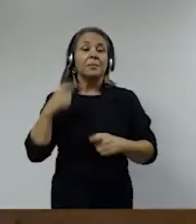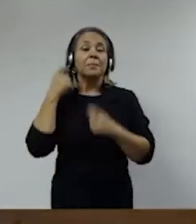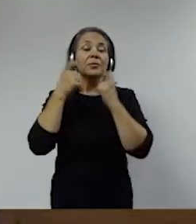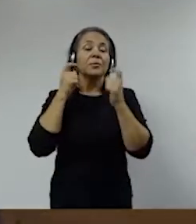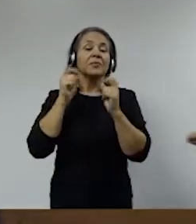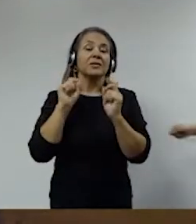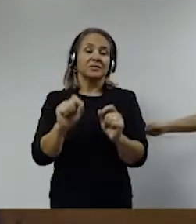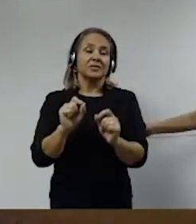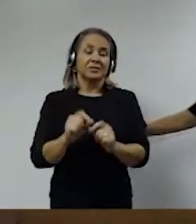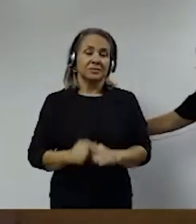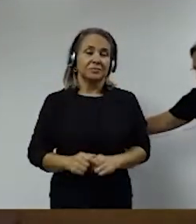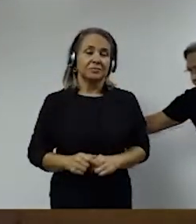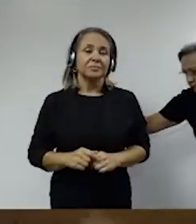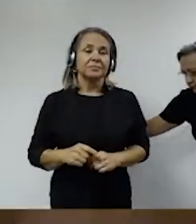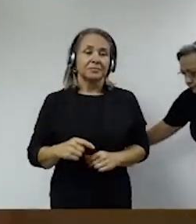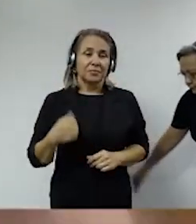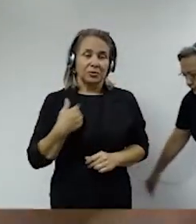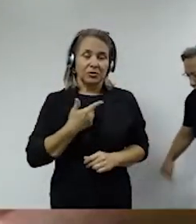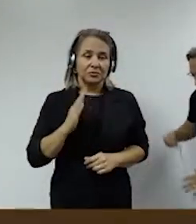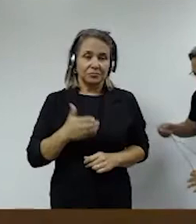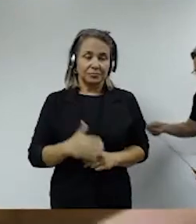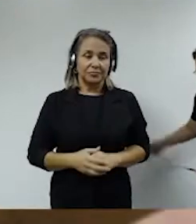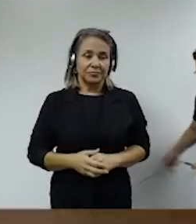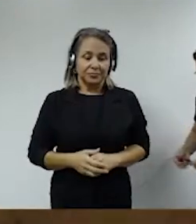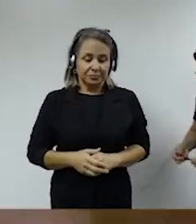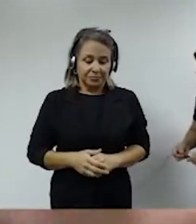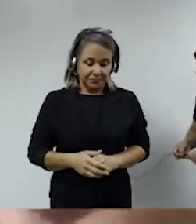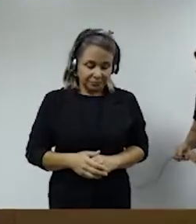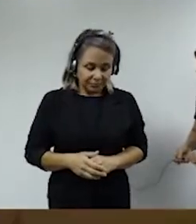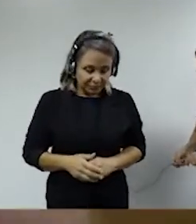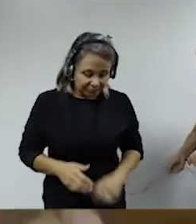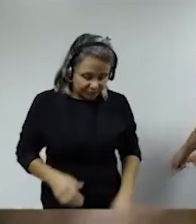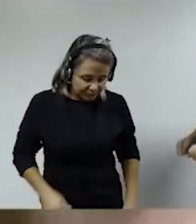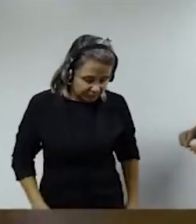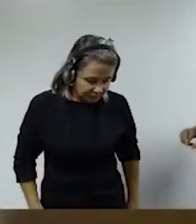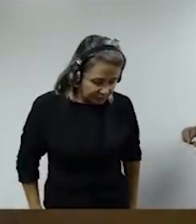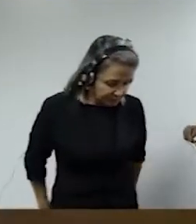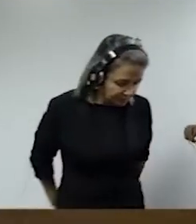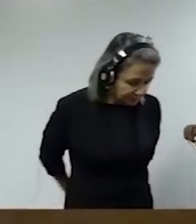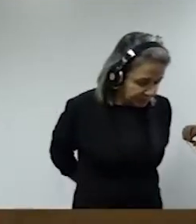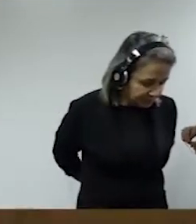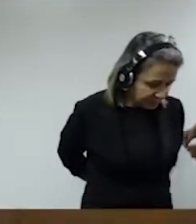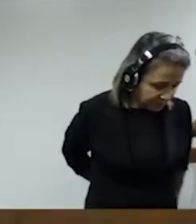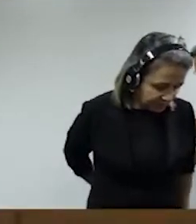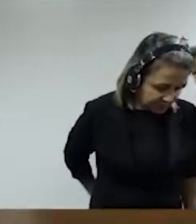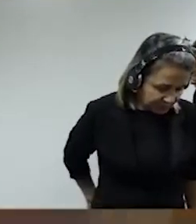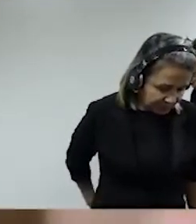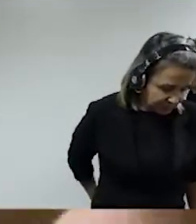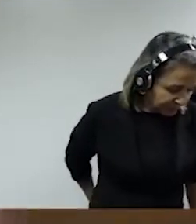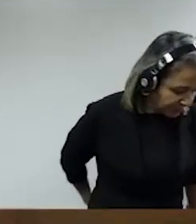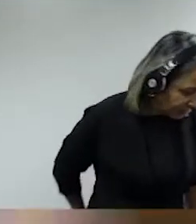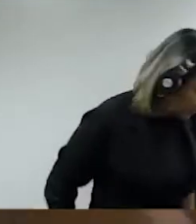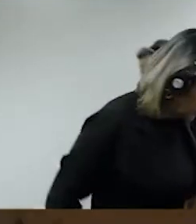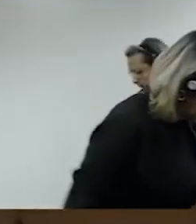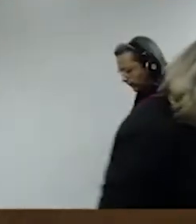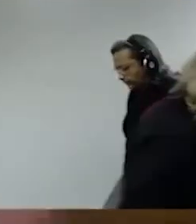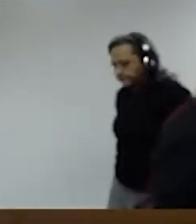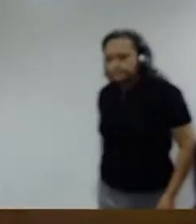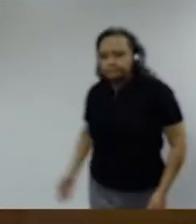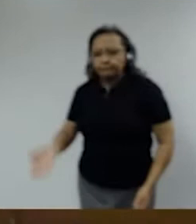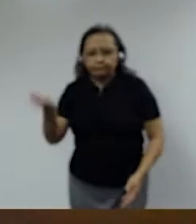preocupar aqui, já que nós já temos alguns meses, estamos beirando já uns 5 meses, né, desde março, que nós